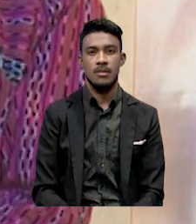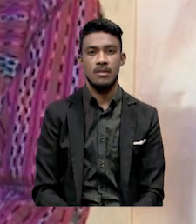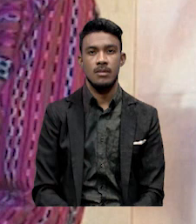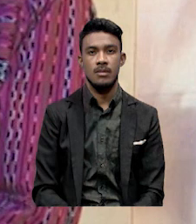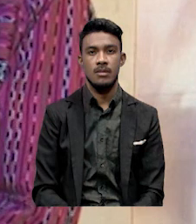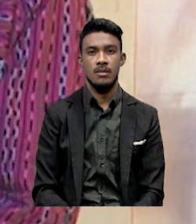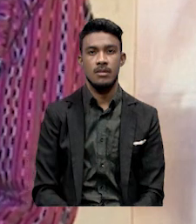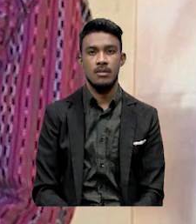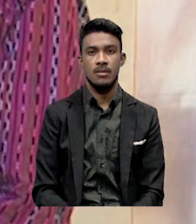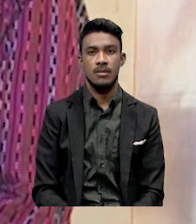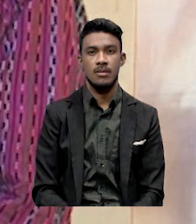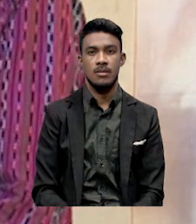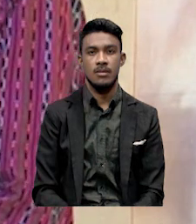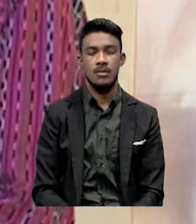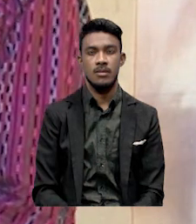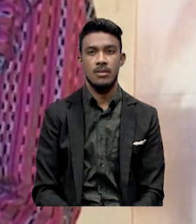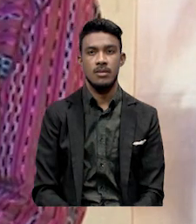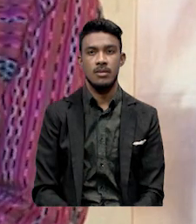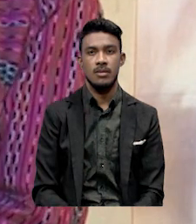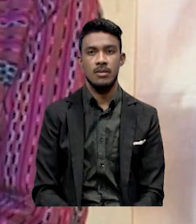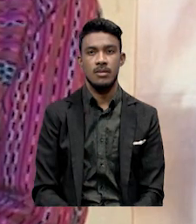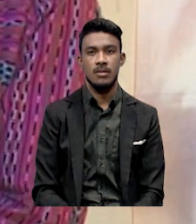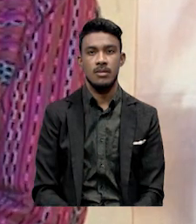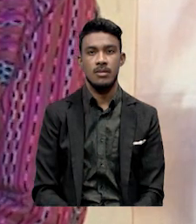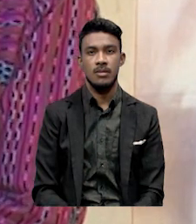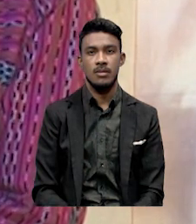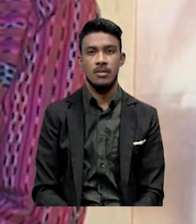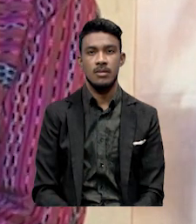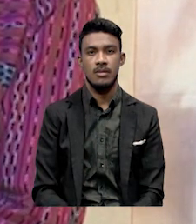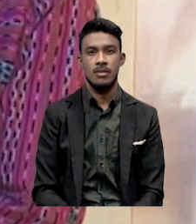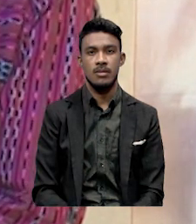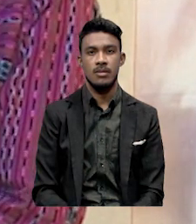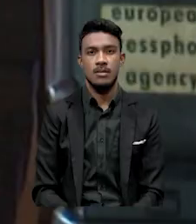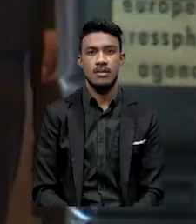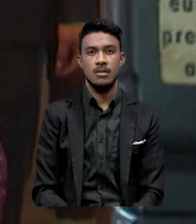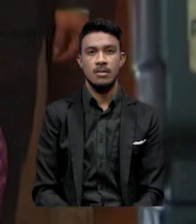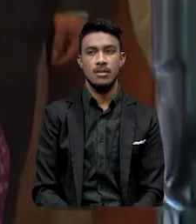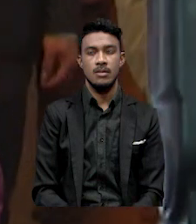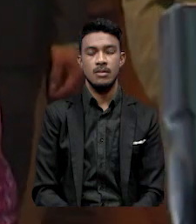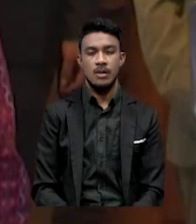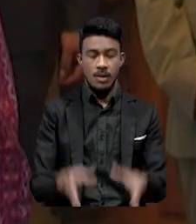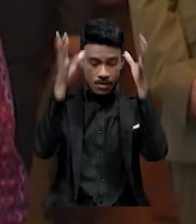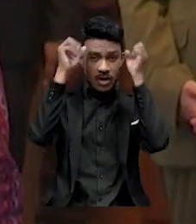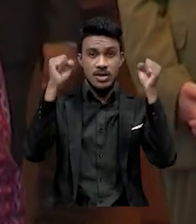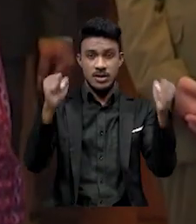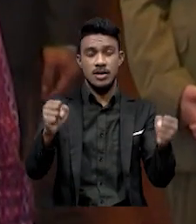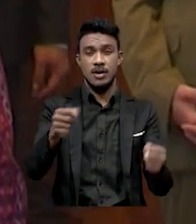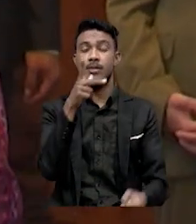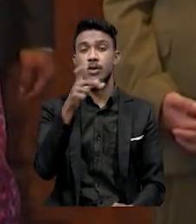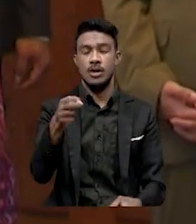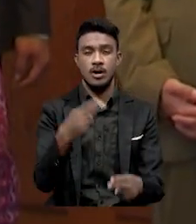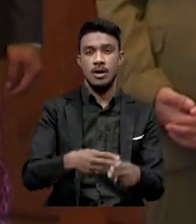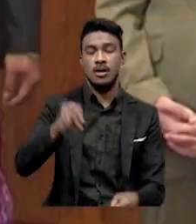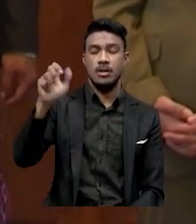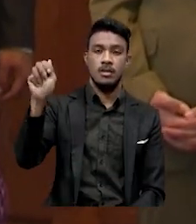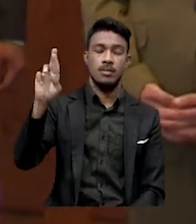pessoas, 4 trilhões de dólares, e seria uma grande oportunidade. Presidente da República de Portugal, Marcelo Rebelo